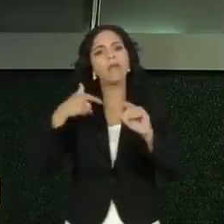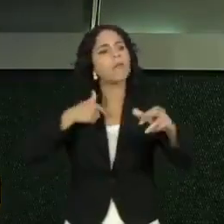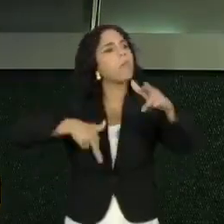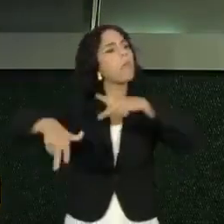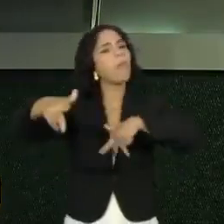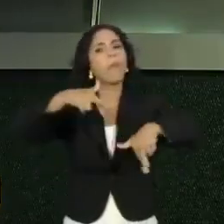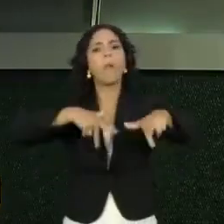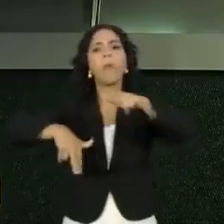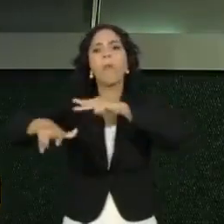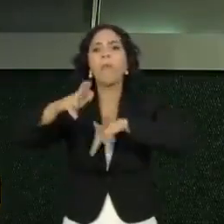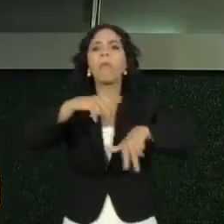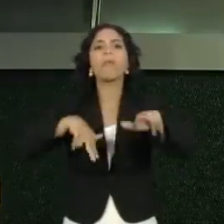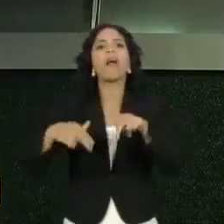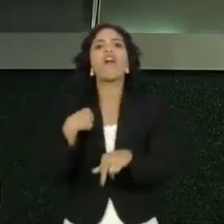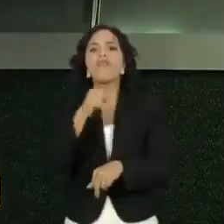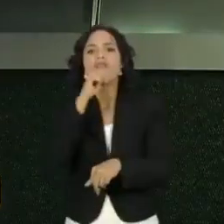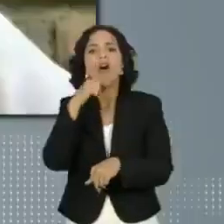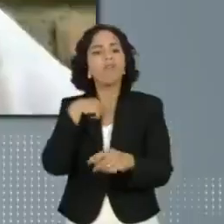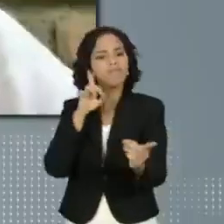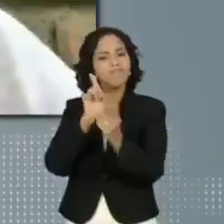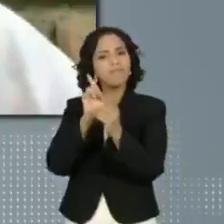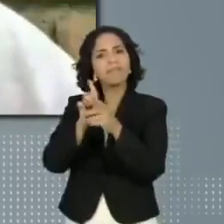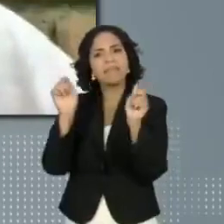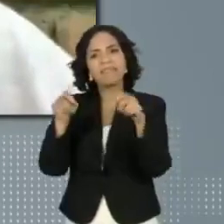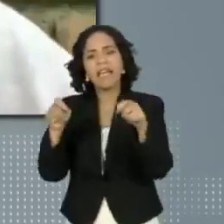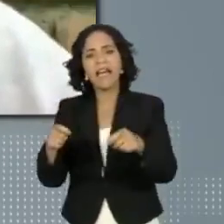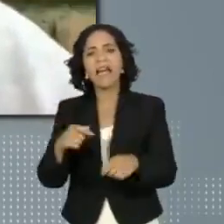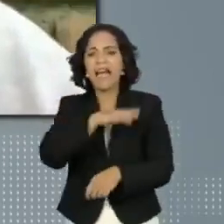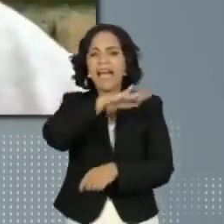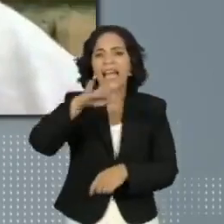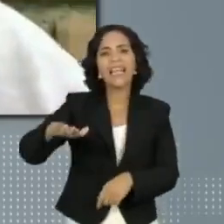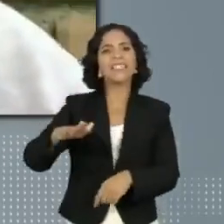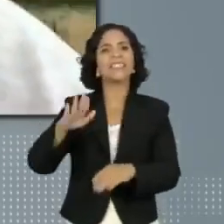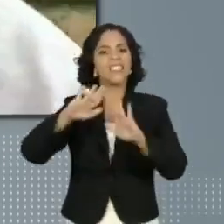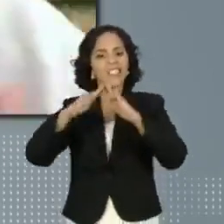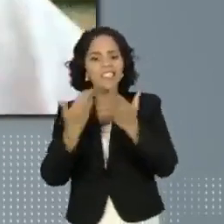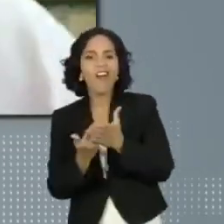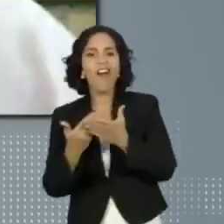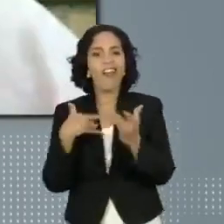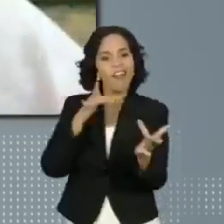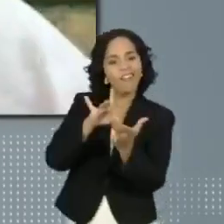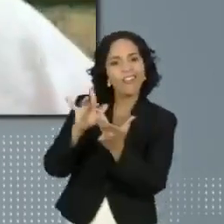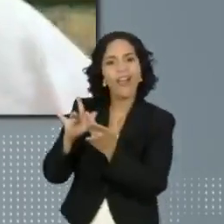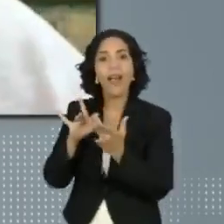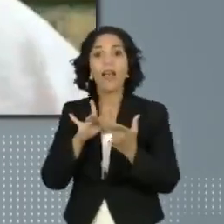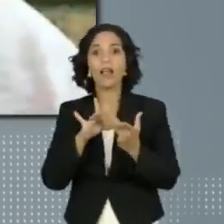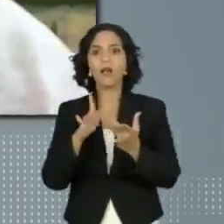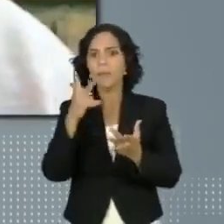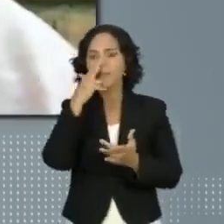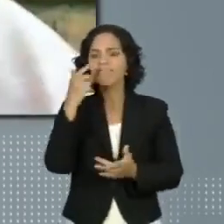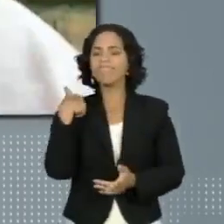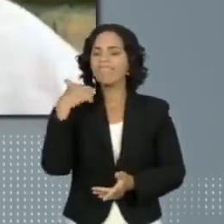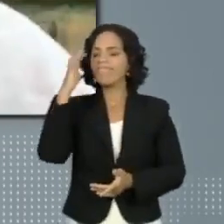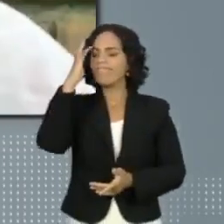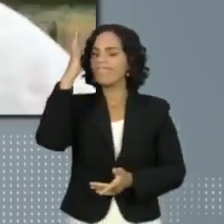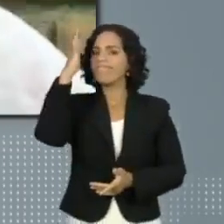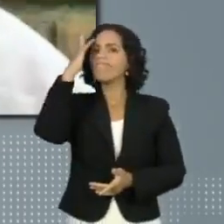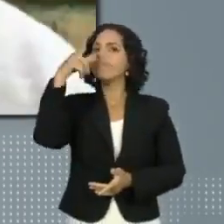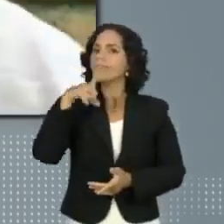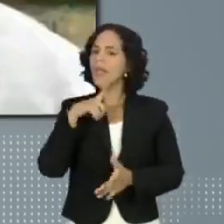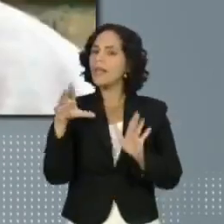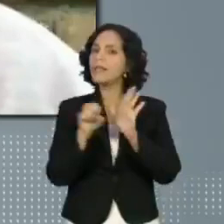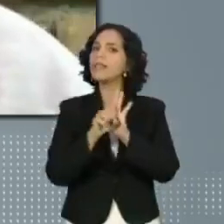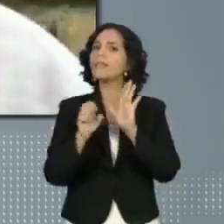quando eu podia ver meus avós, quando eu podia estar com as crianças na escola. Ou seja, há uma revalorização simbólica